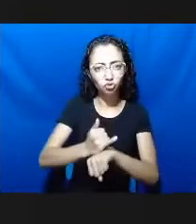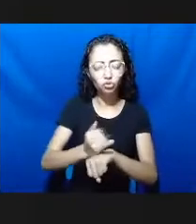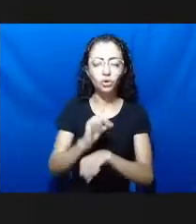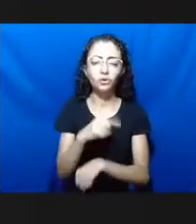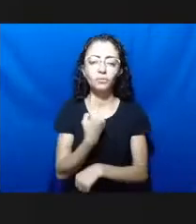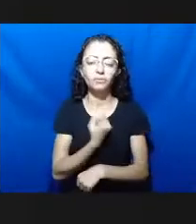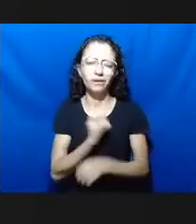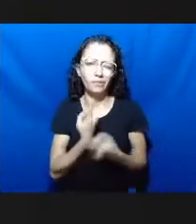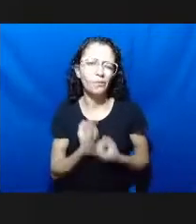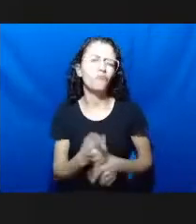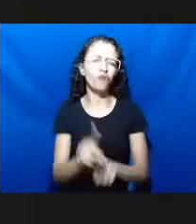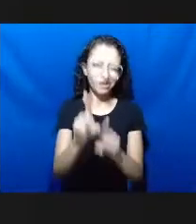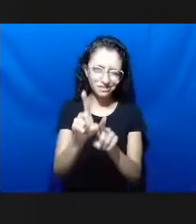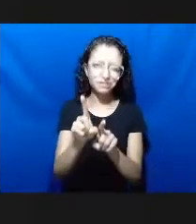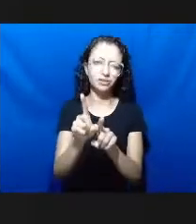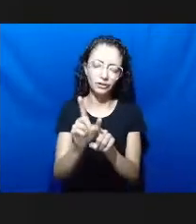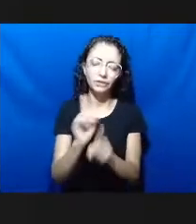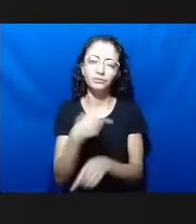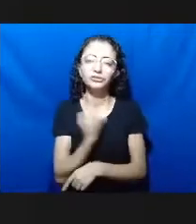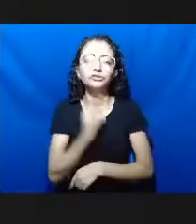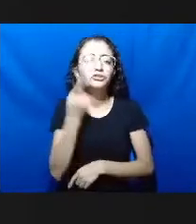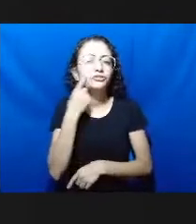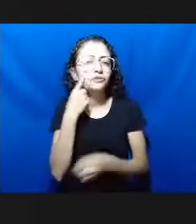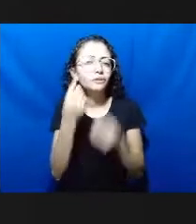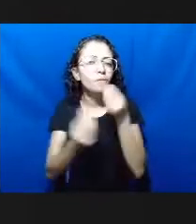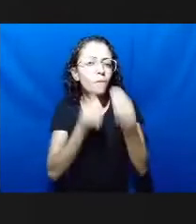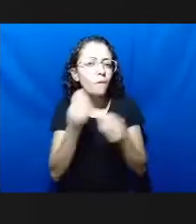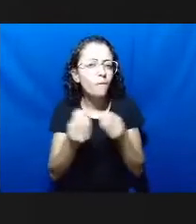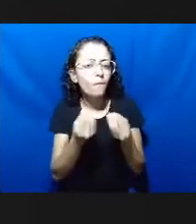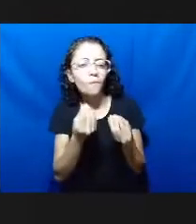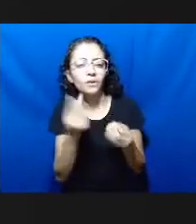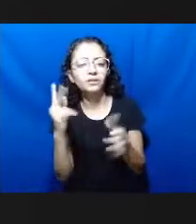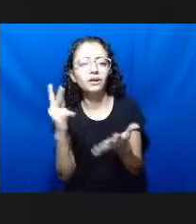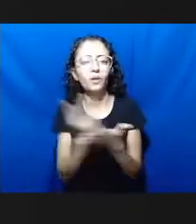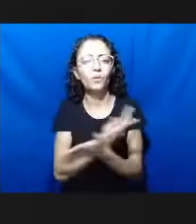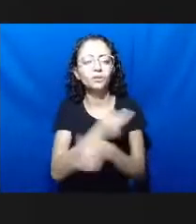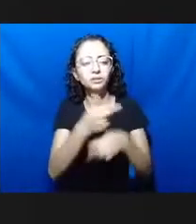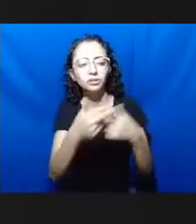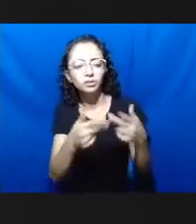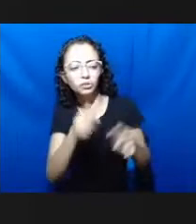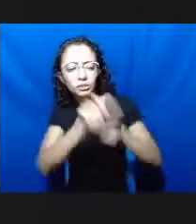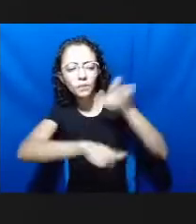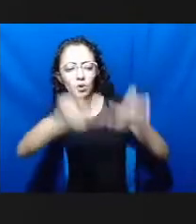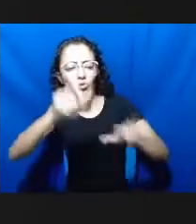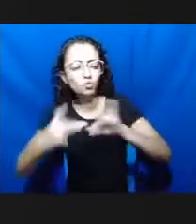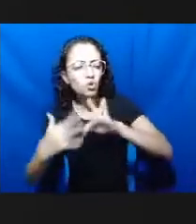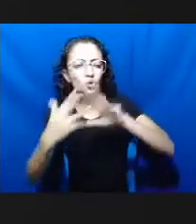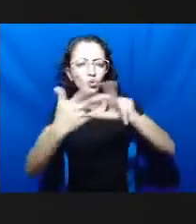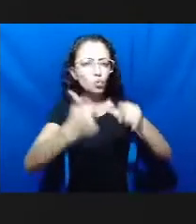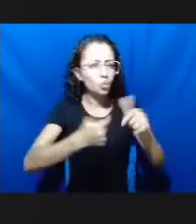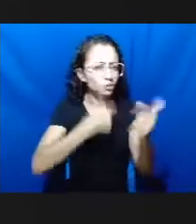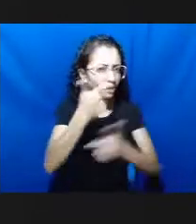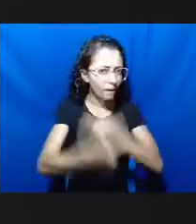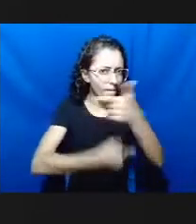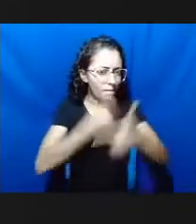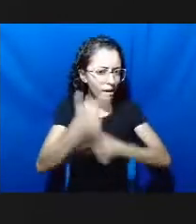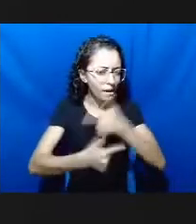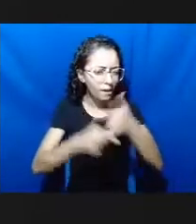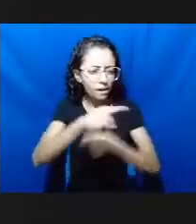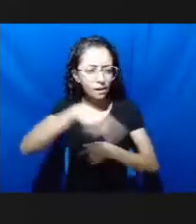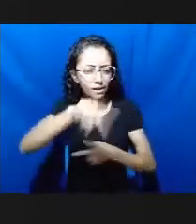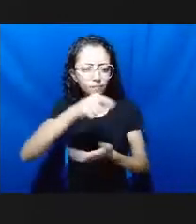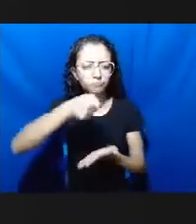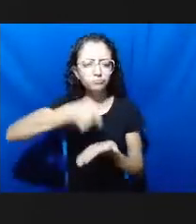coisas. Ver se todo mundo está trabalhando, se está todo mundo aí, se está todo mundo realmente fazendo seu dever de